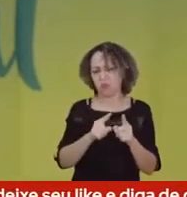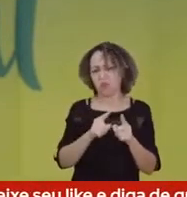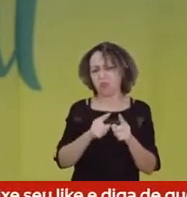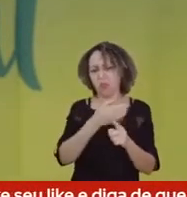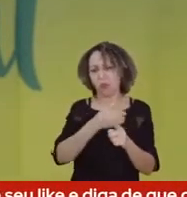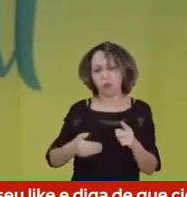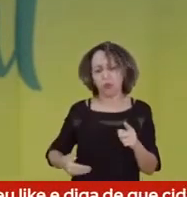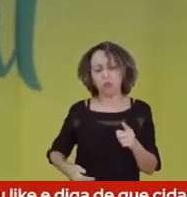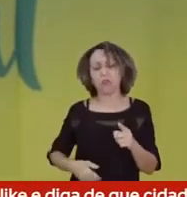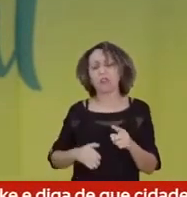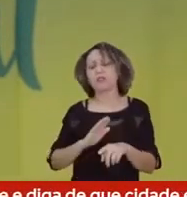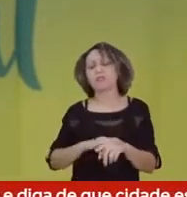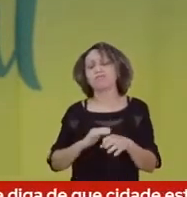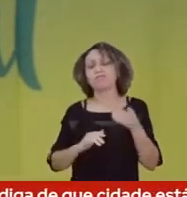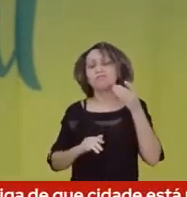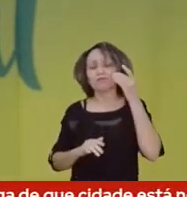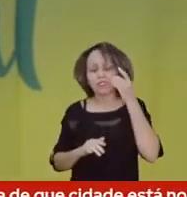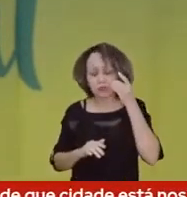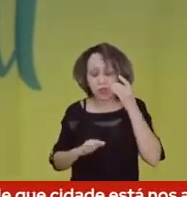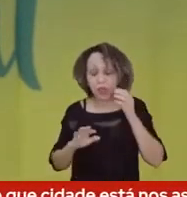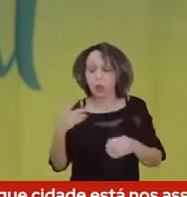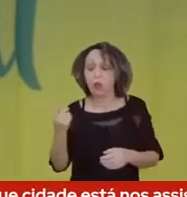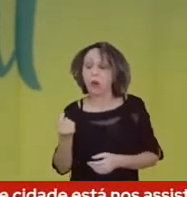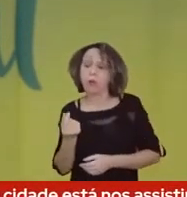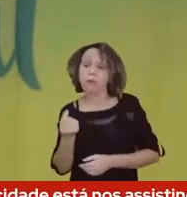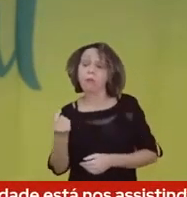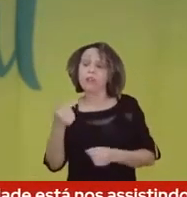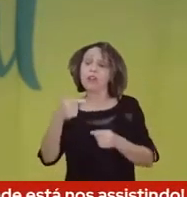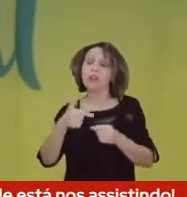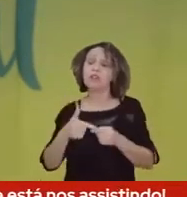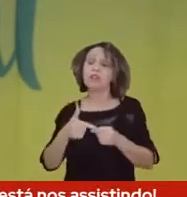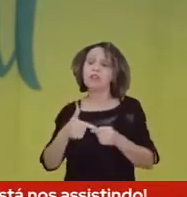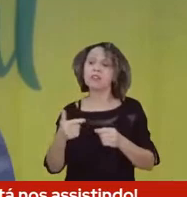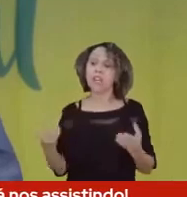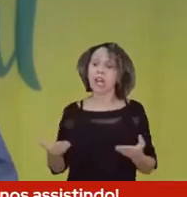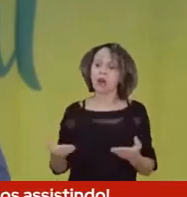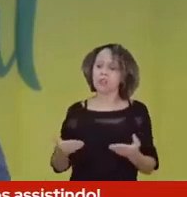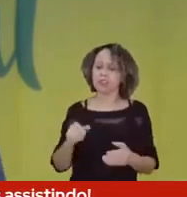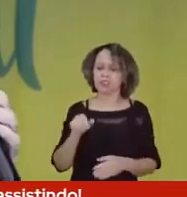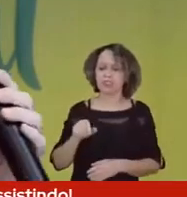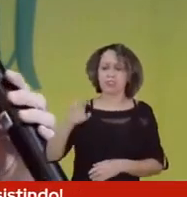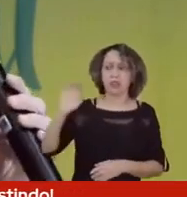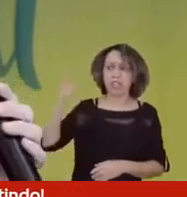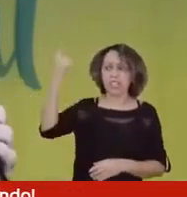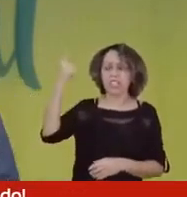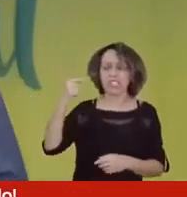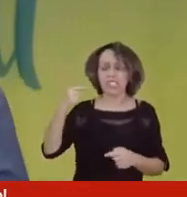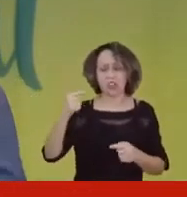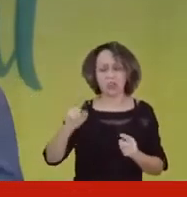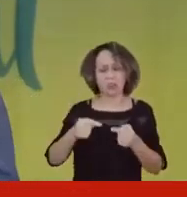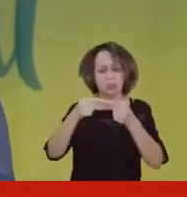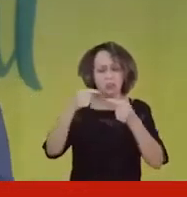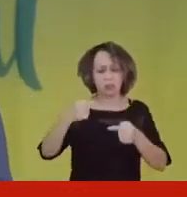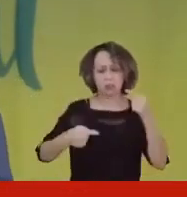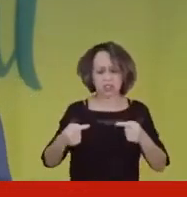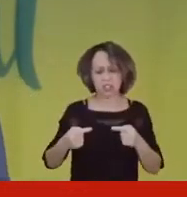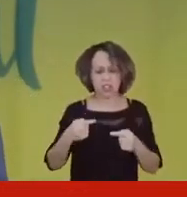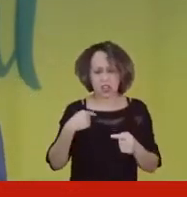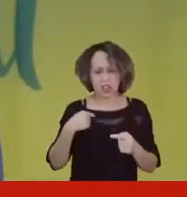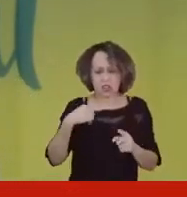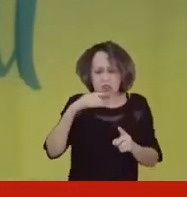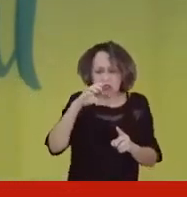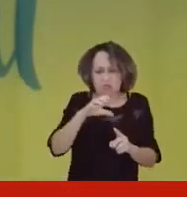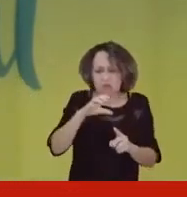hoje em dia? Isto é de uma decisão política. E isso não afeta só quem quer ter carro, isso afeta preço de